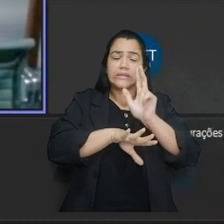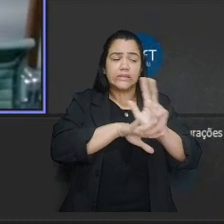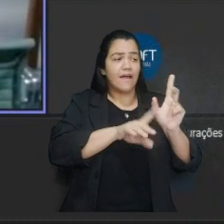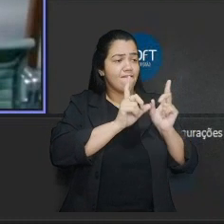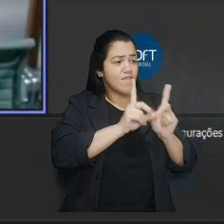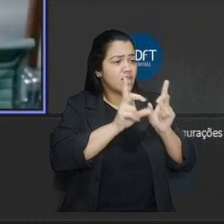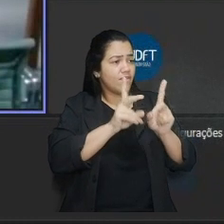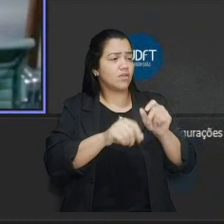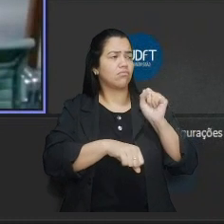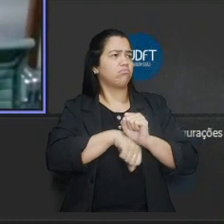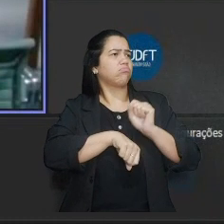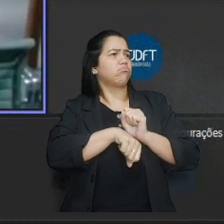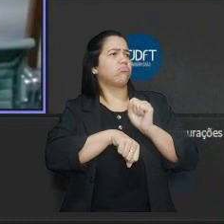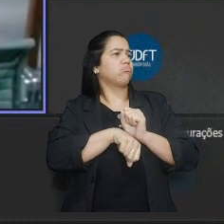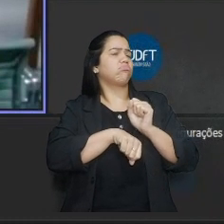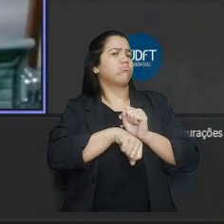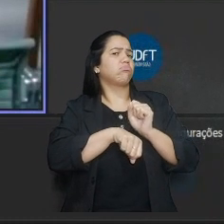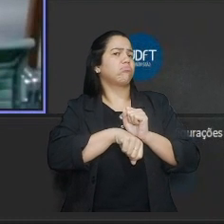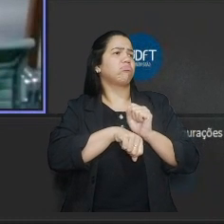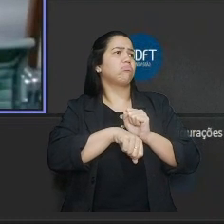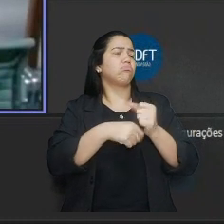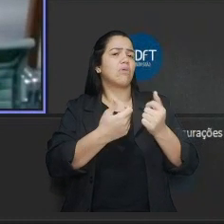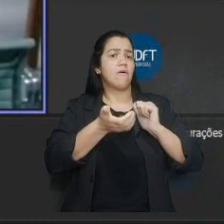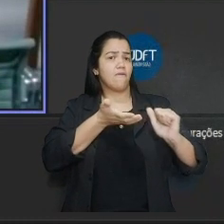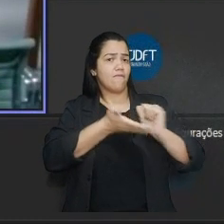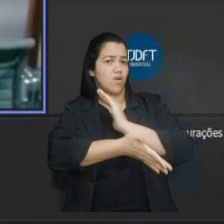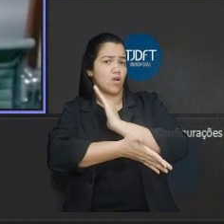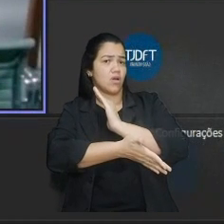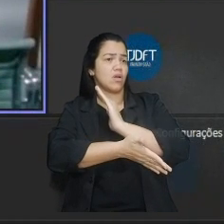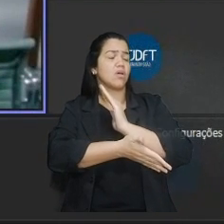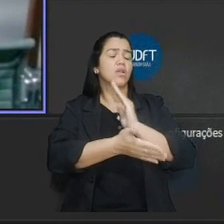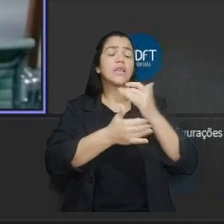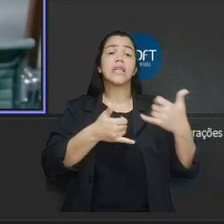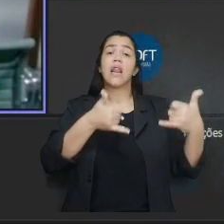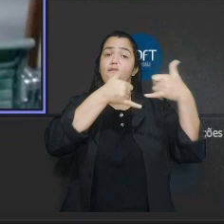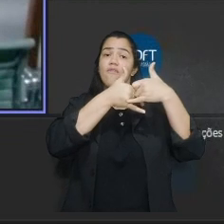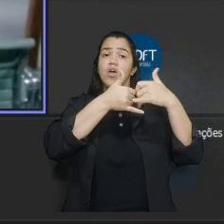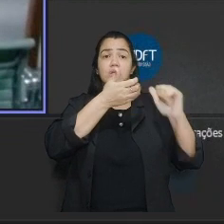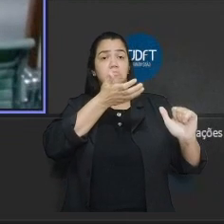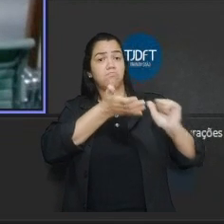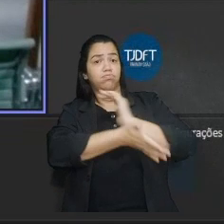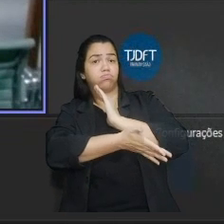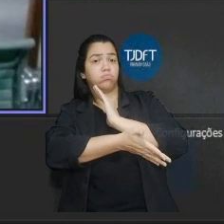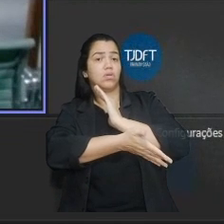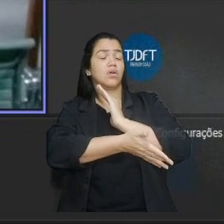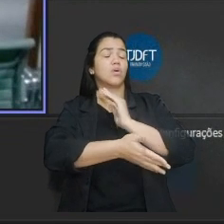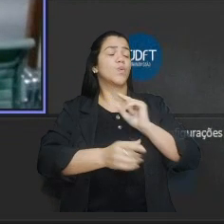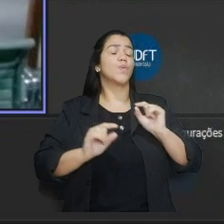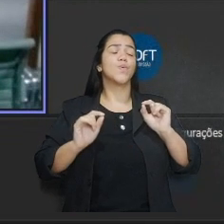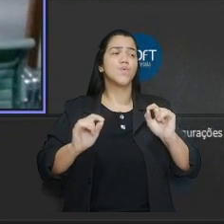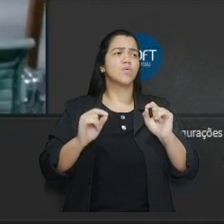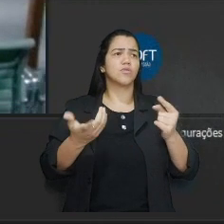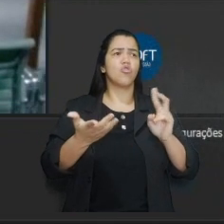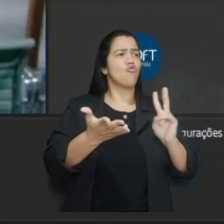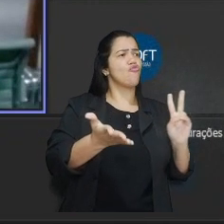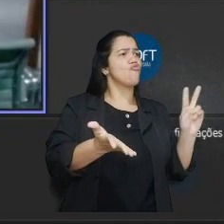porque ele fez várias vendas e aguardava, foi demitido por